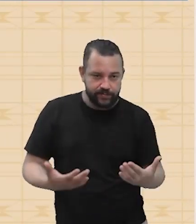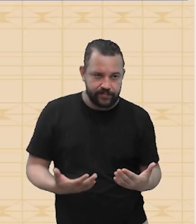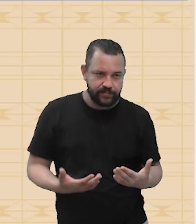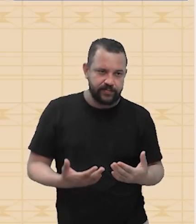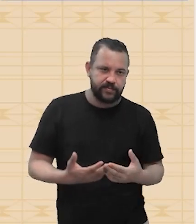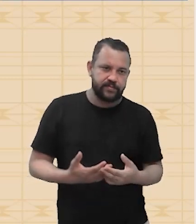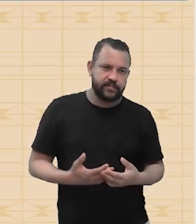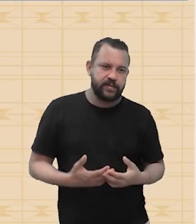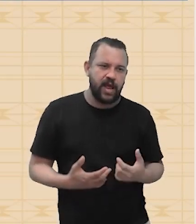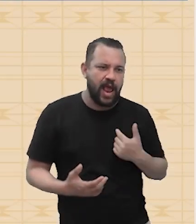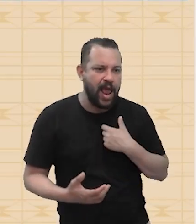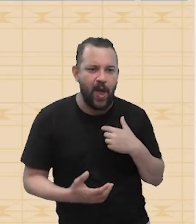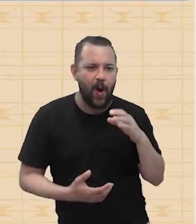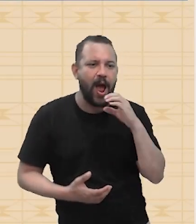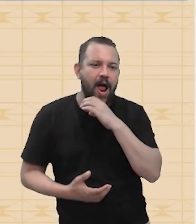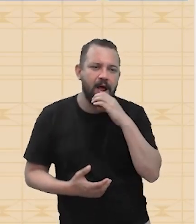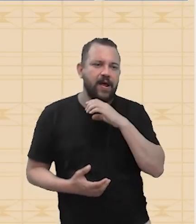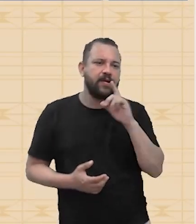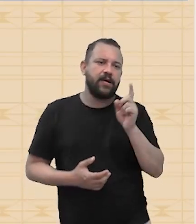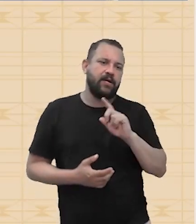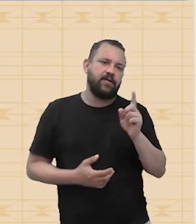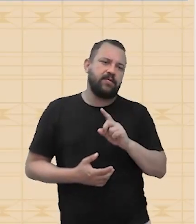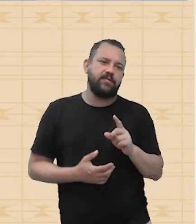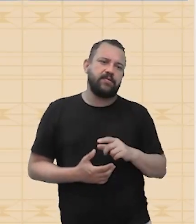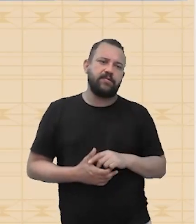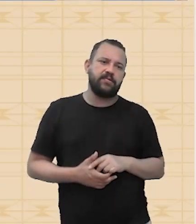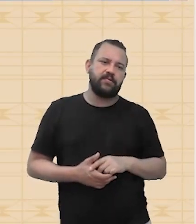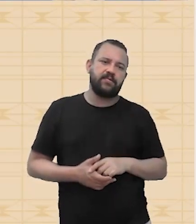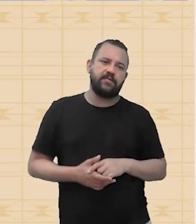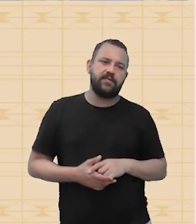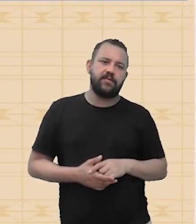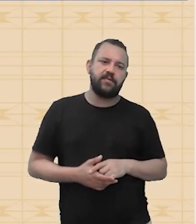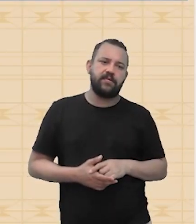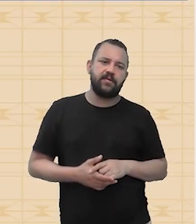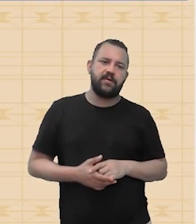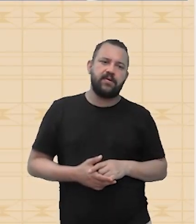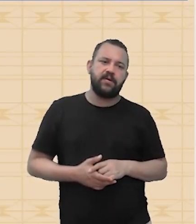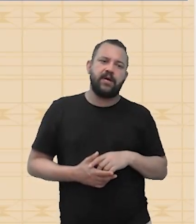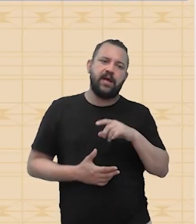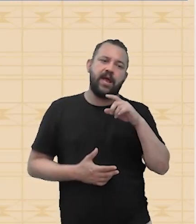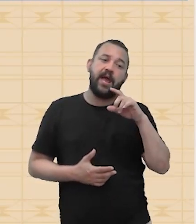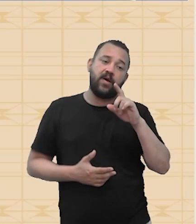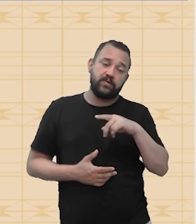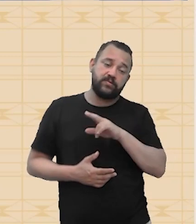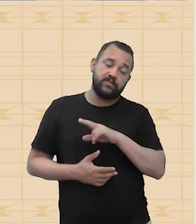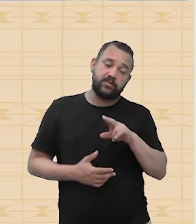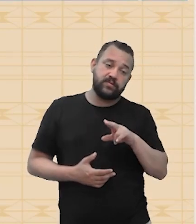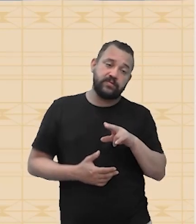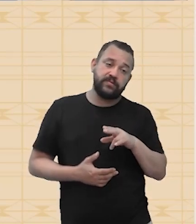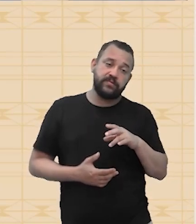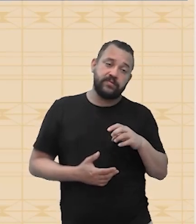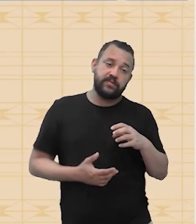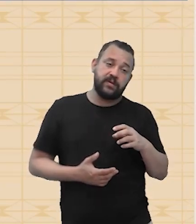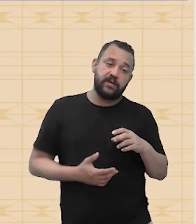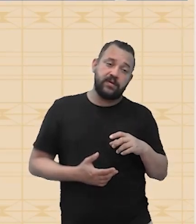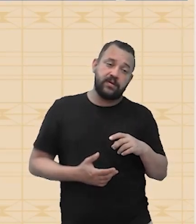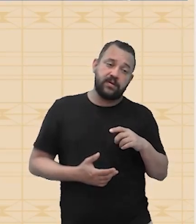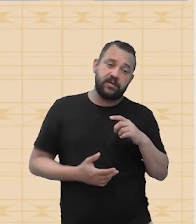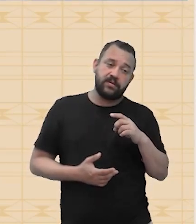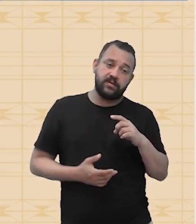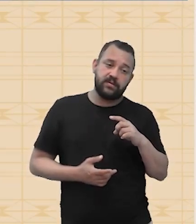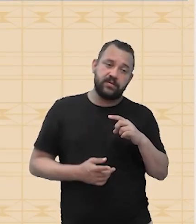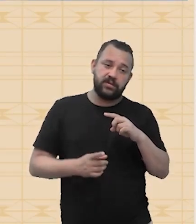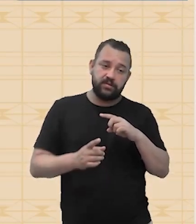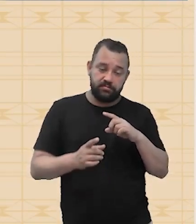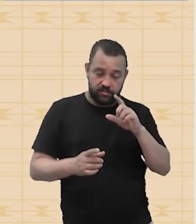com calor, mequetrefe, não fala isso. O correto, meu pequeno gafanhoto, é você dizer estar quente. E